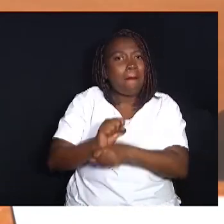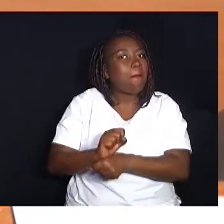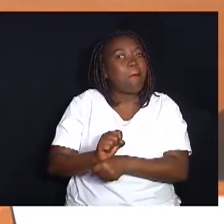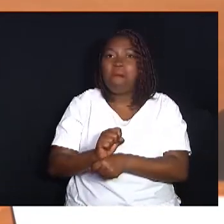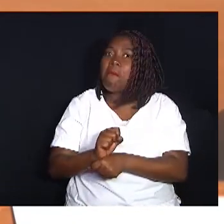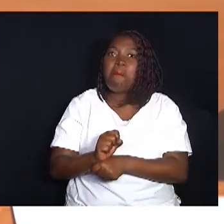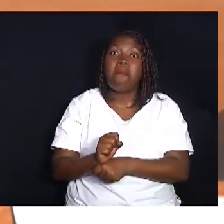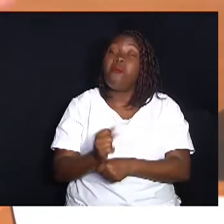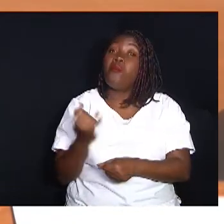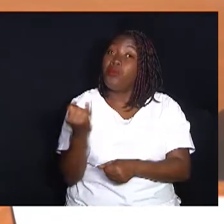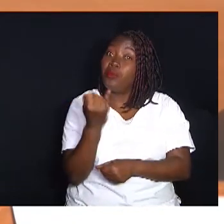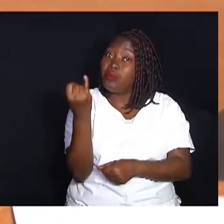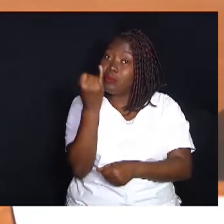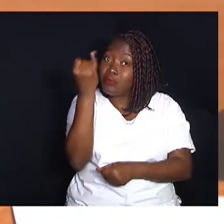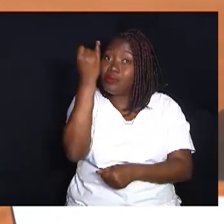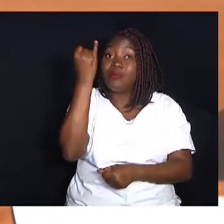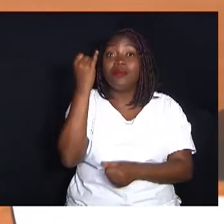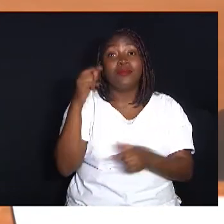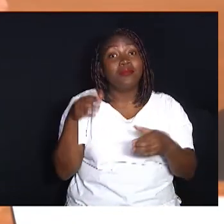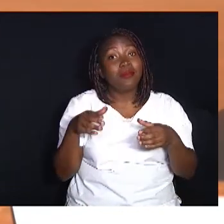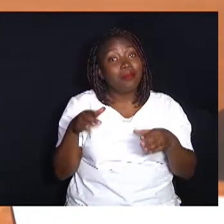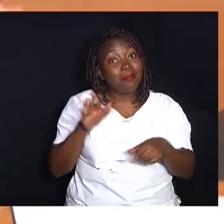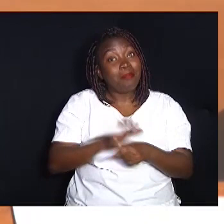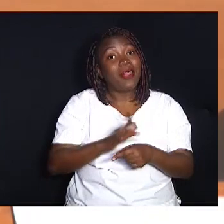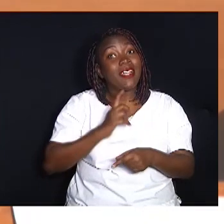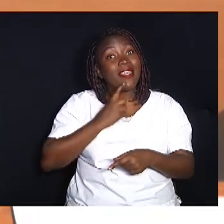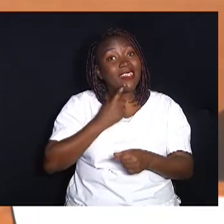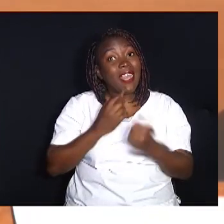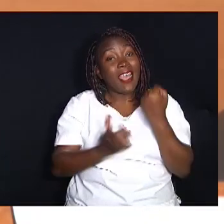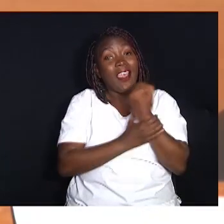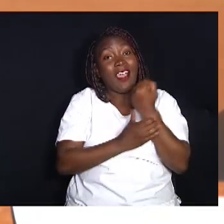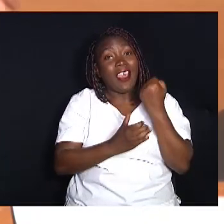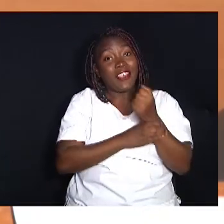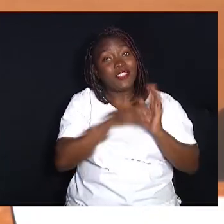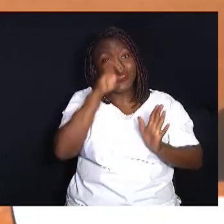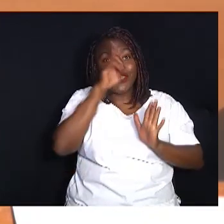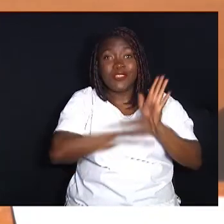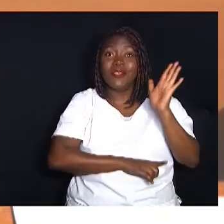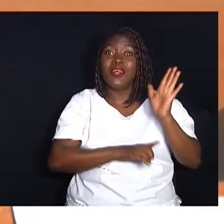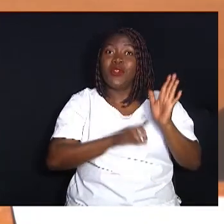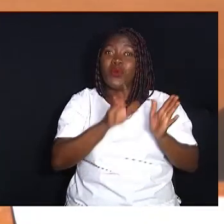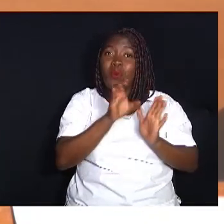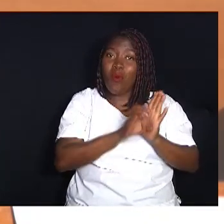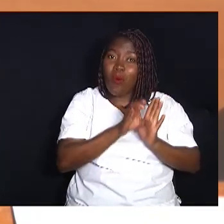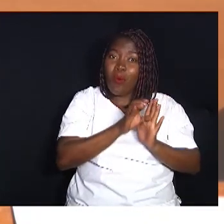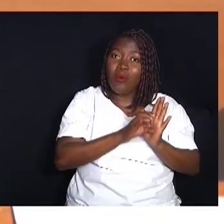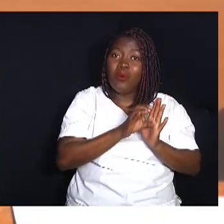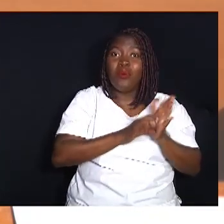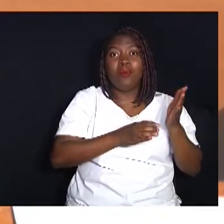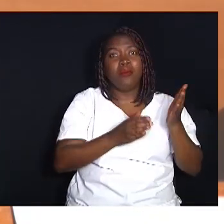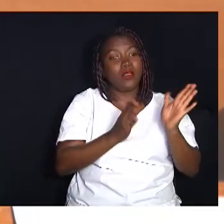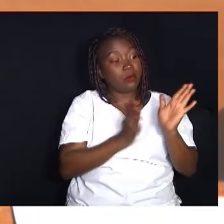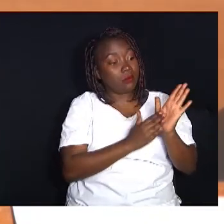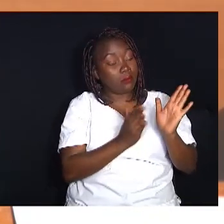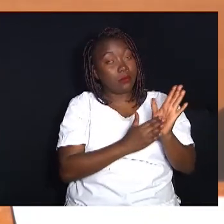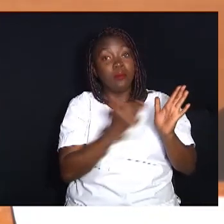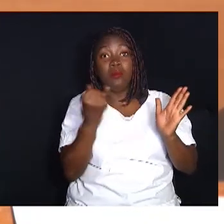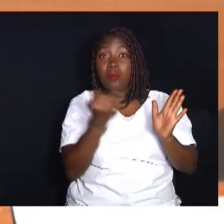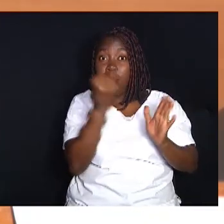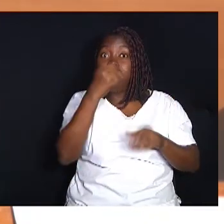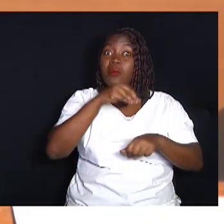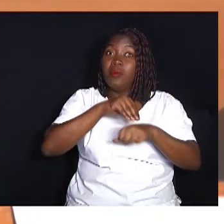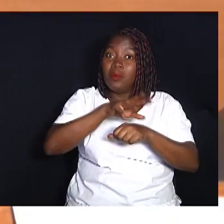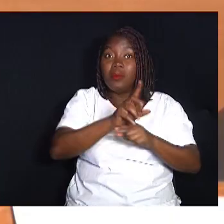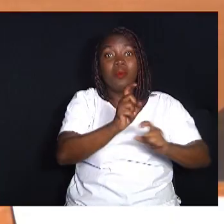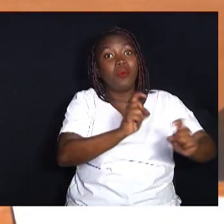muito importante para a cidade, para garantir direitos, né, ao consumidor. Eu acho que são pautas importantíssimas para se trazer, para se